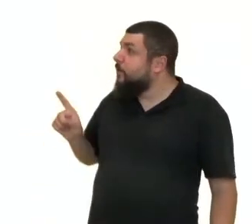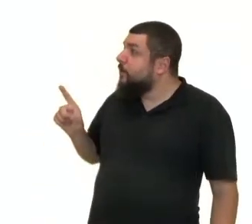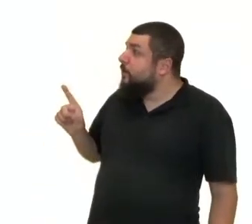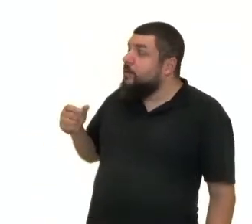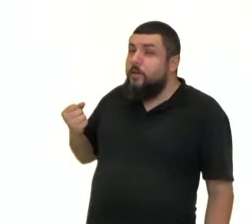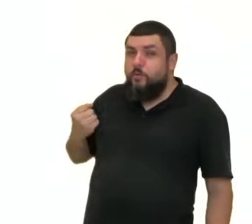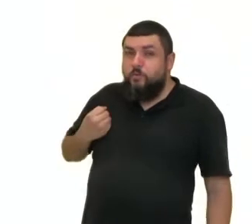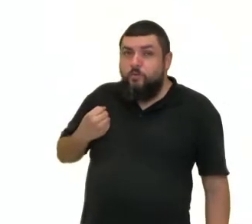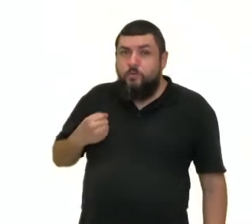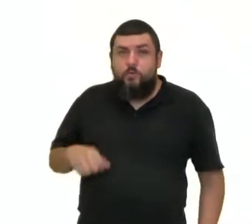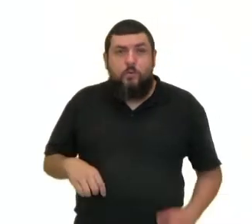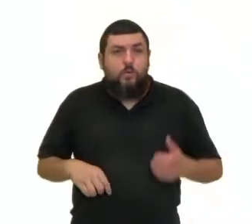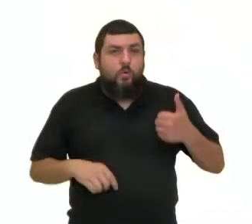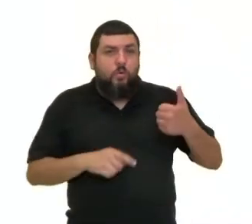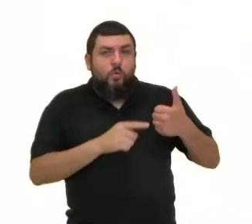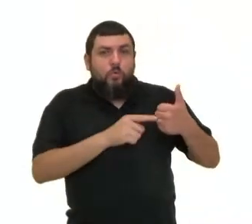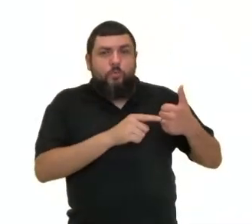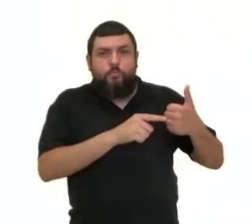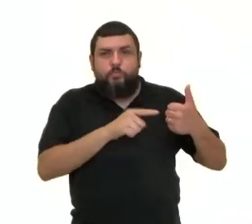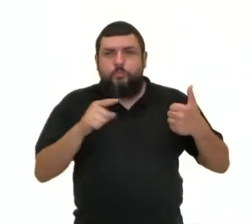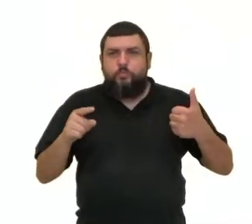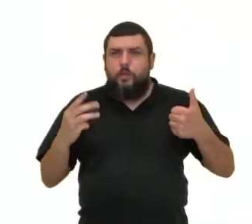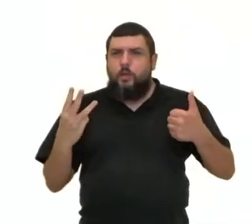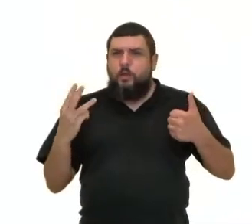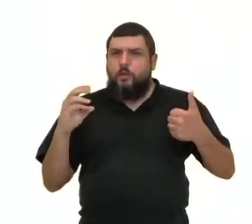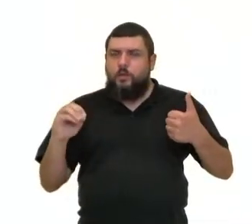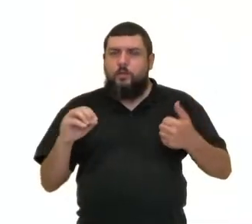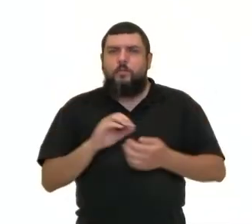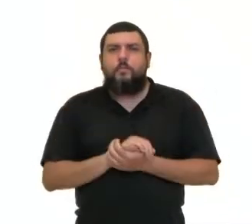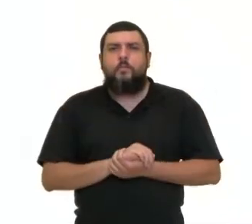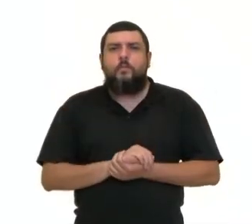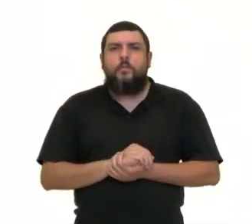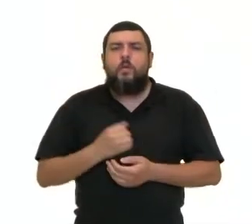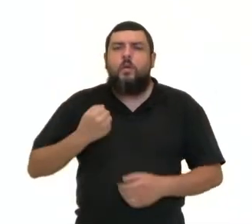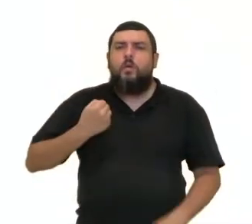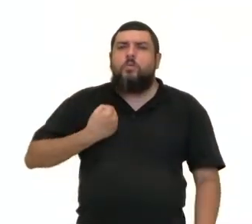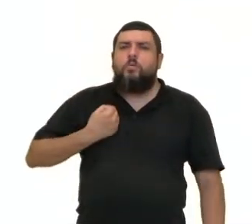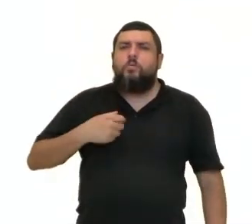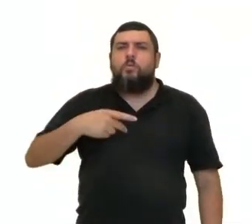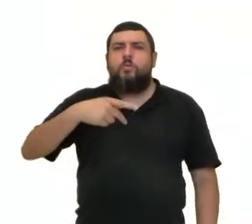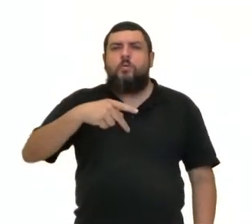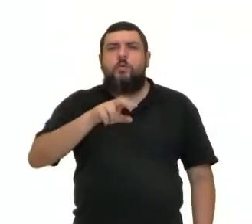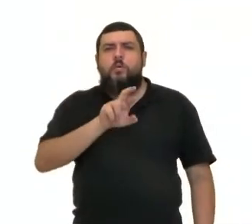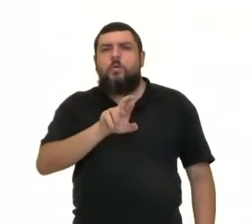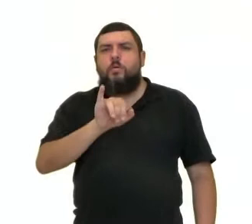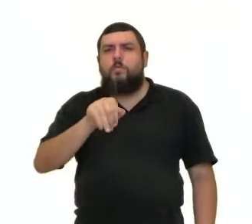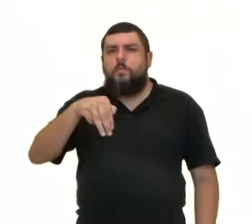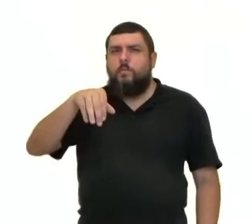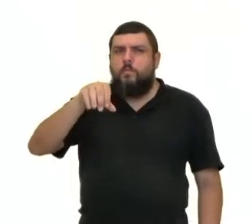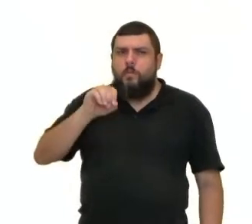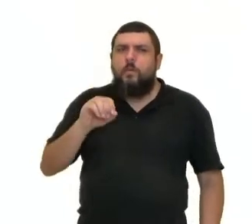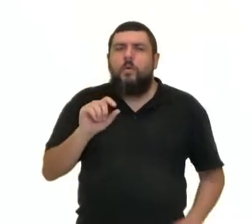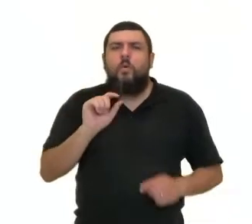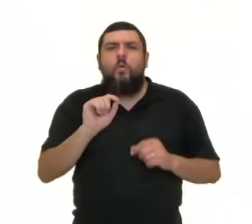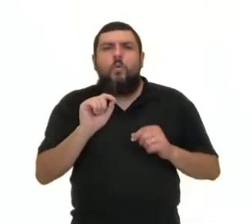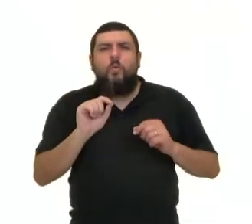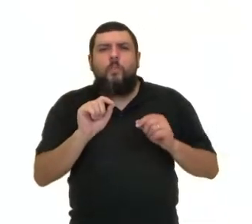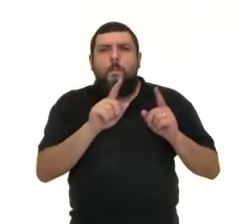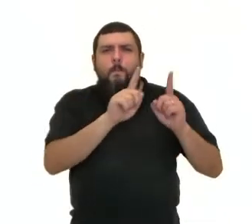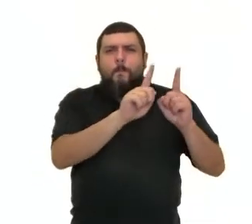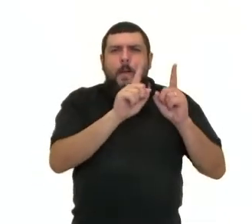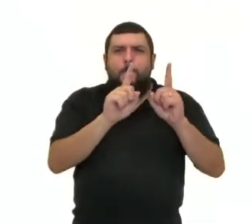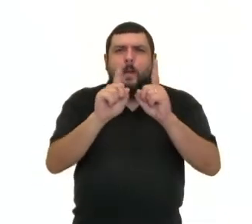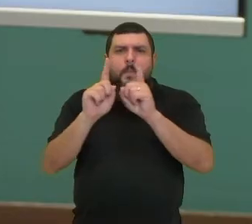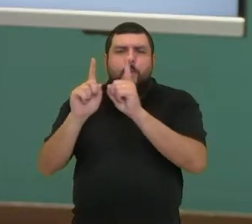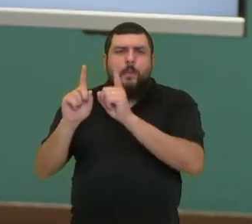1 a 30. E os números primos, eles estão destacados. Imagine que um desses 30